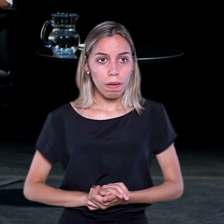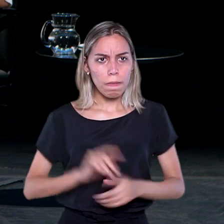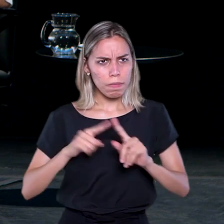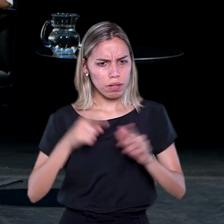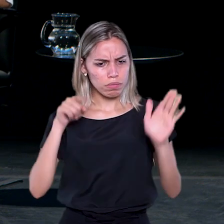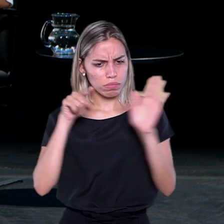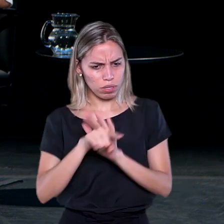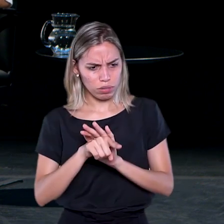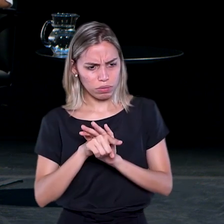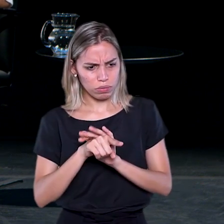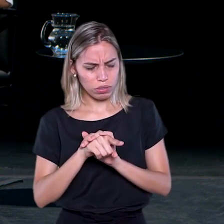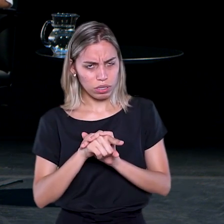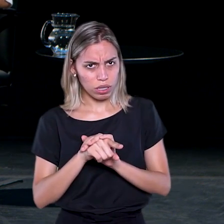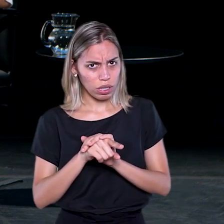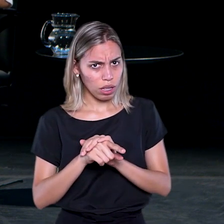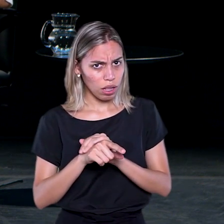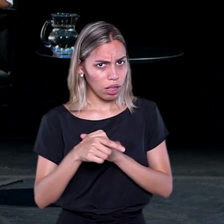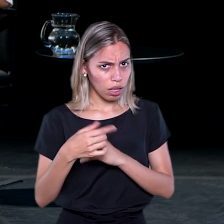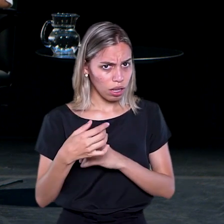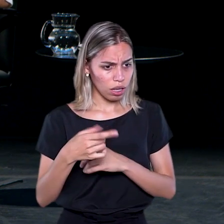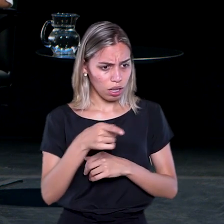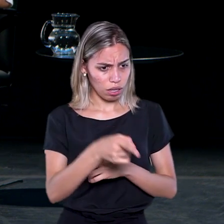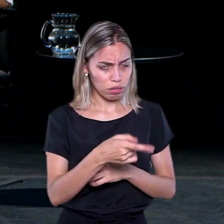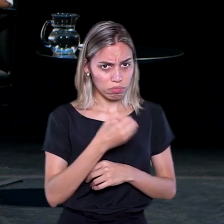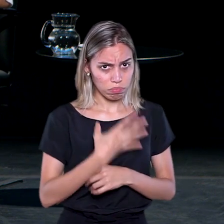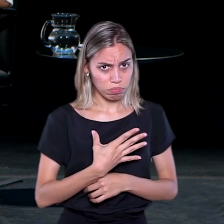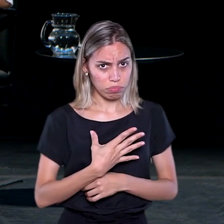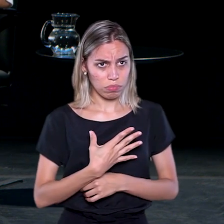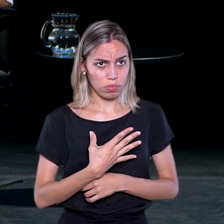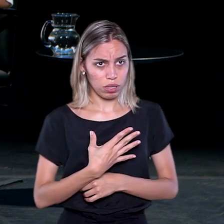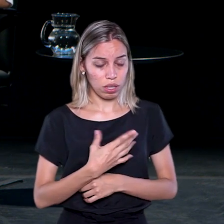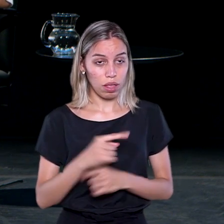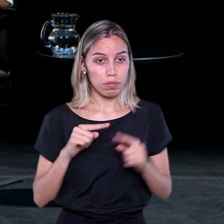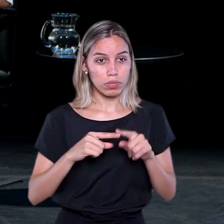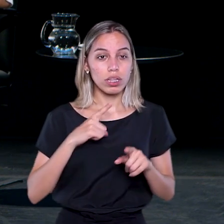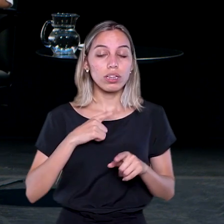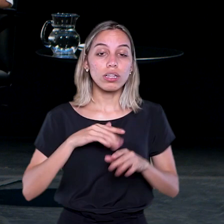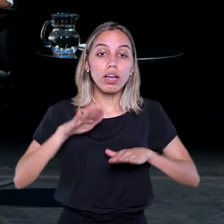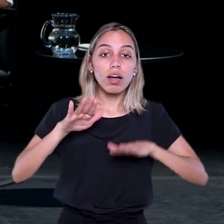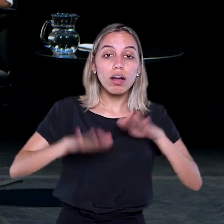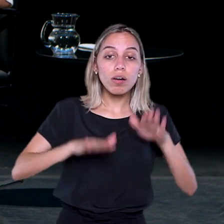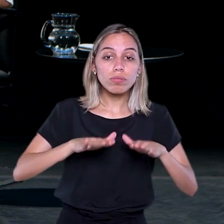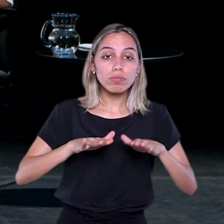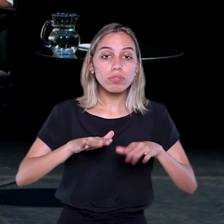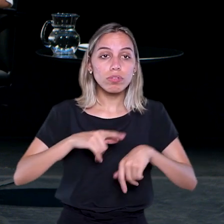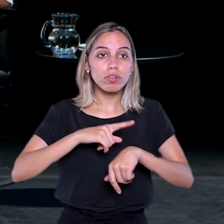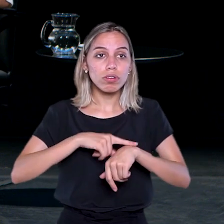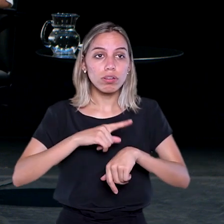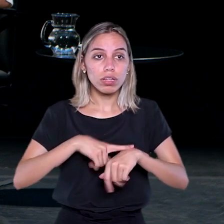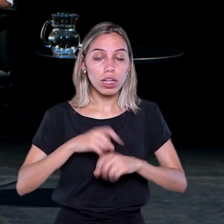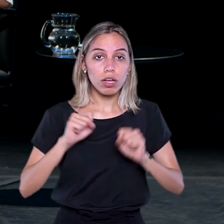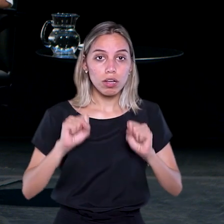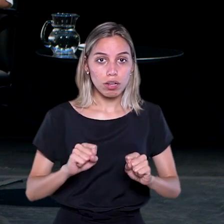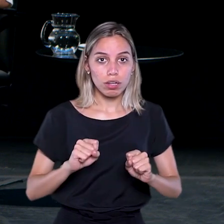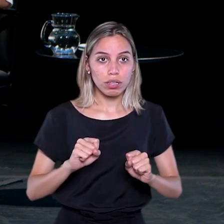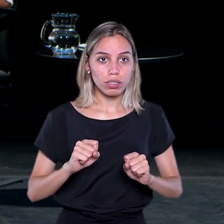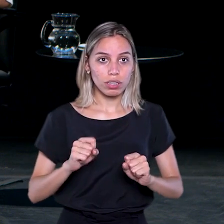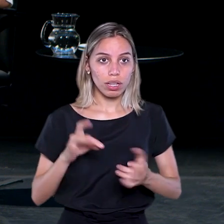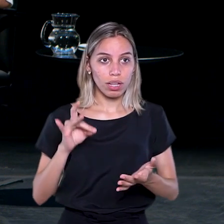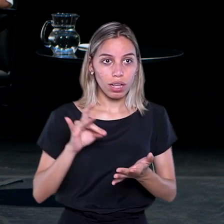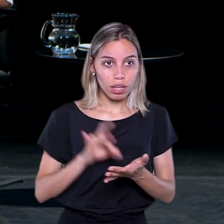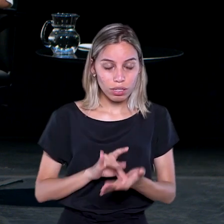essas pessoas. E aí tem alguns passos, eu diria, fundamentais para realmente